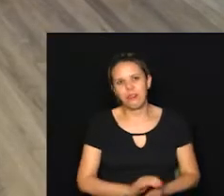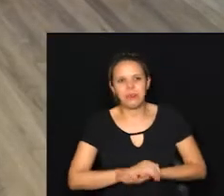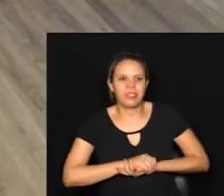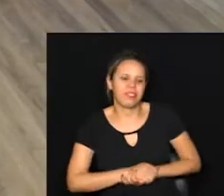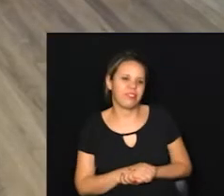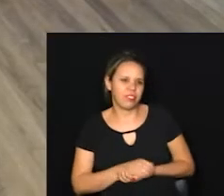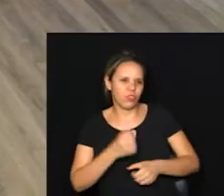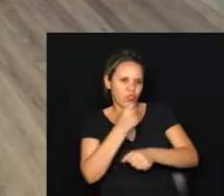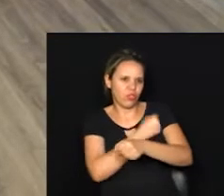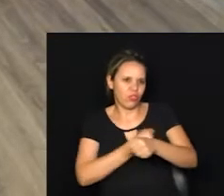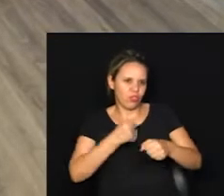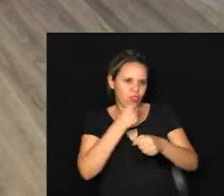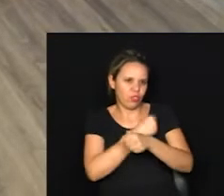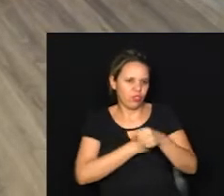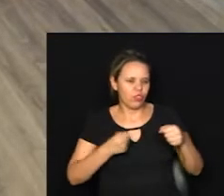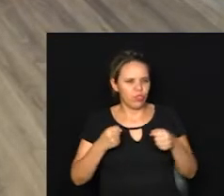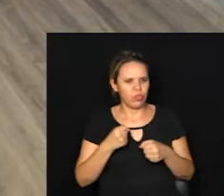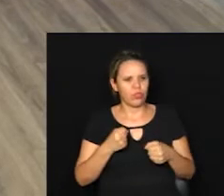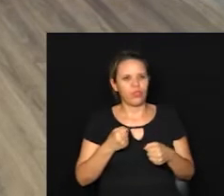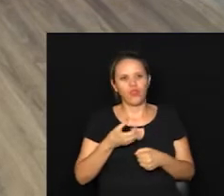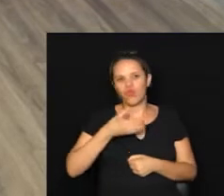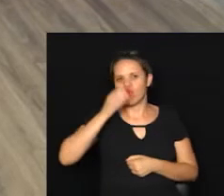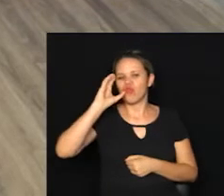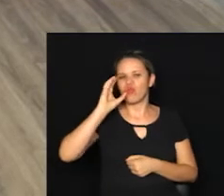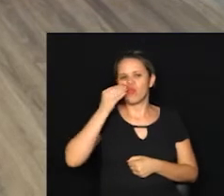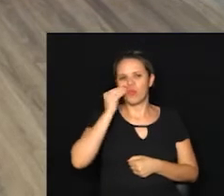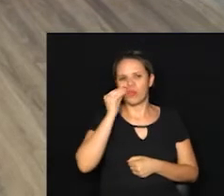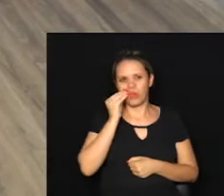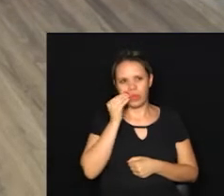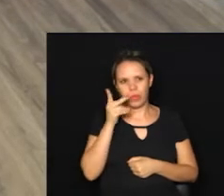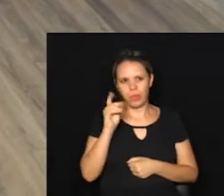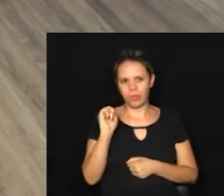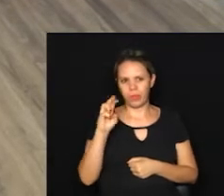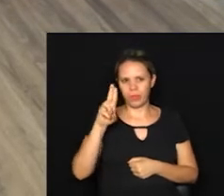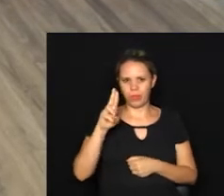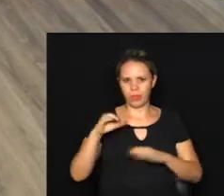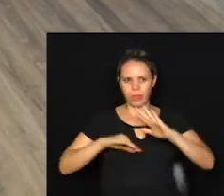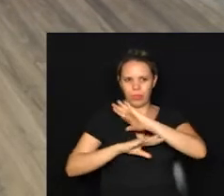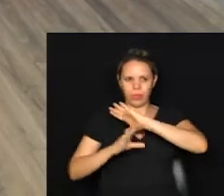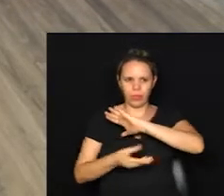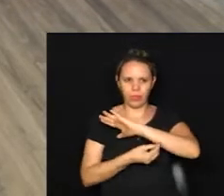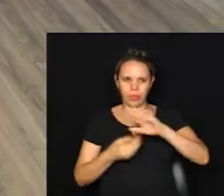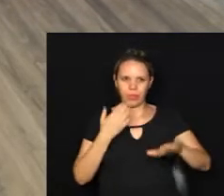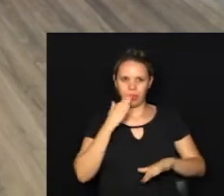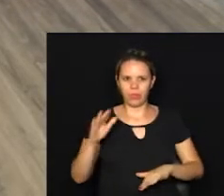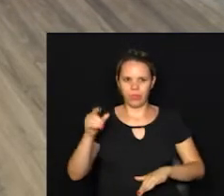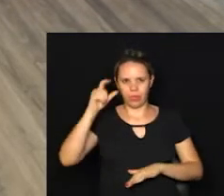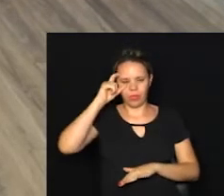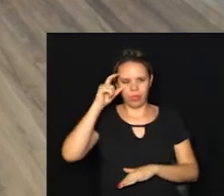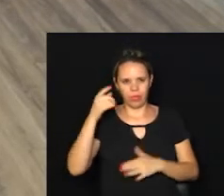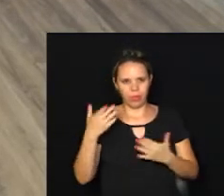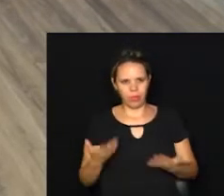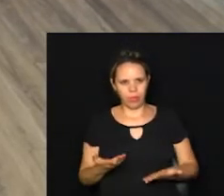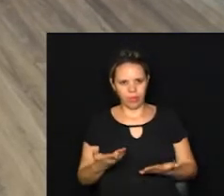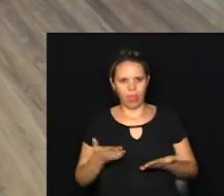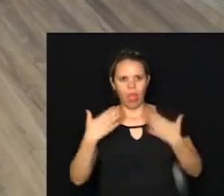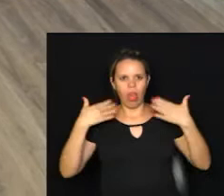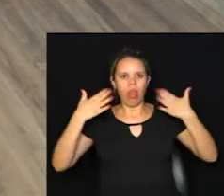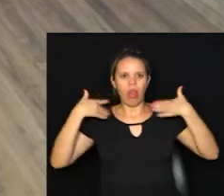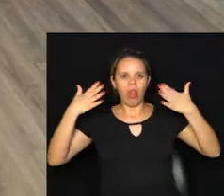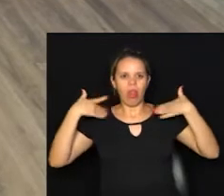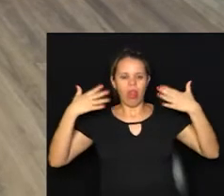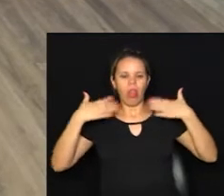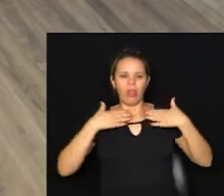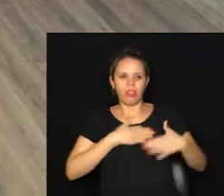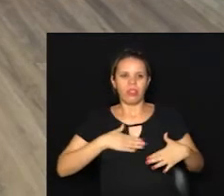Então, receita de Pink Lemonade aqui no Câmara Total. Cumpriu a promessa o Michel Amorim. E com este calor, Michel, eu